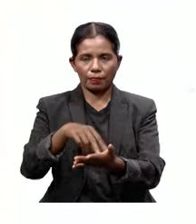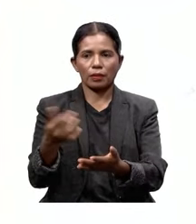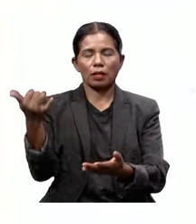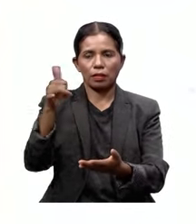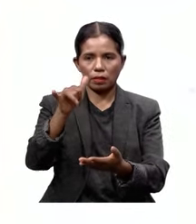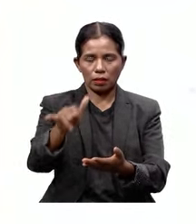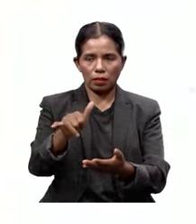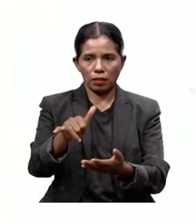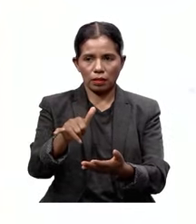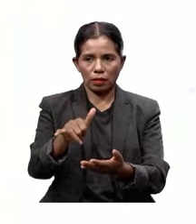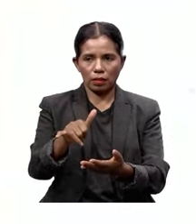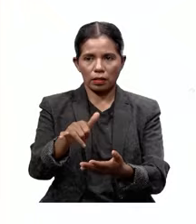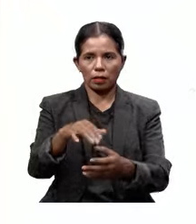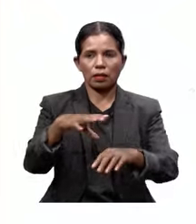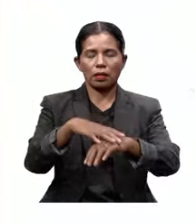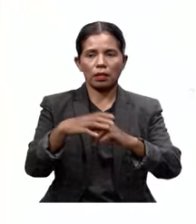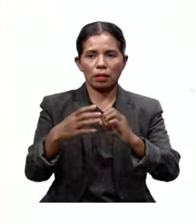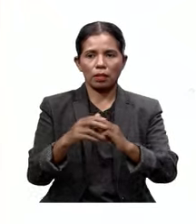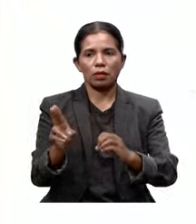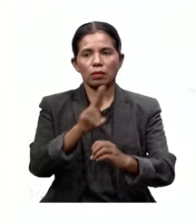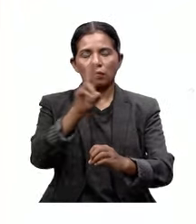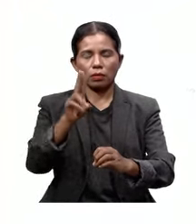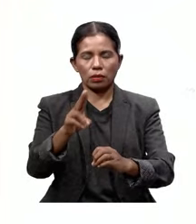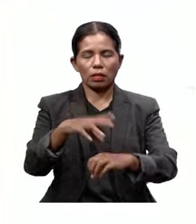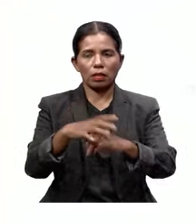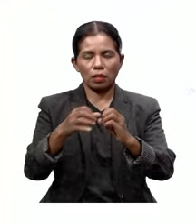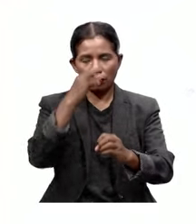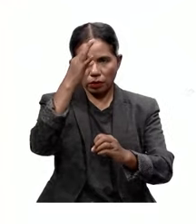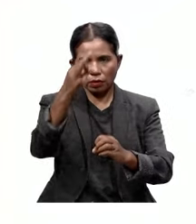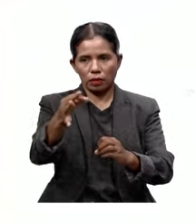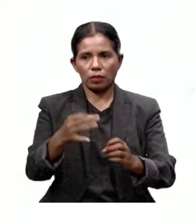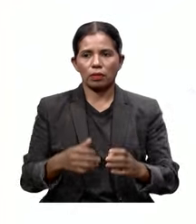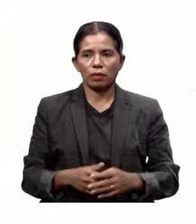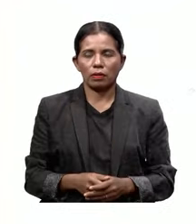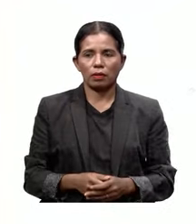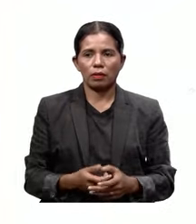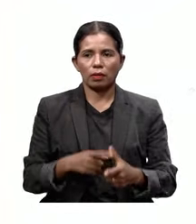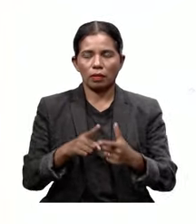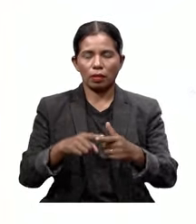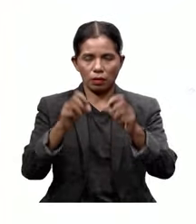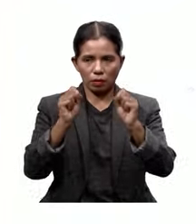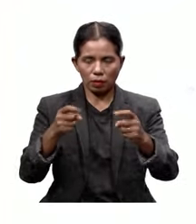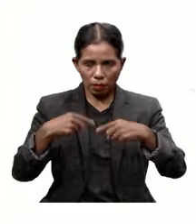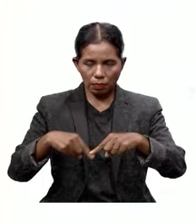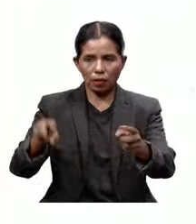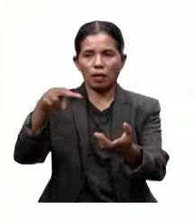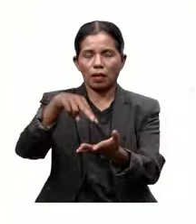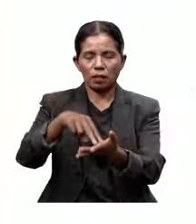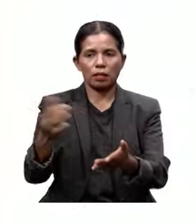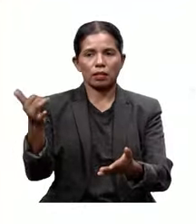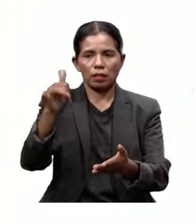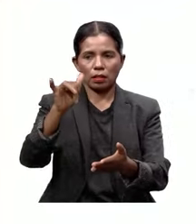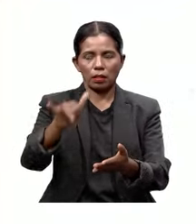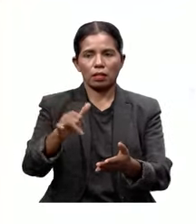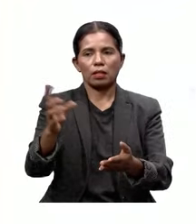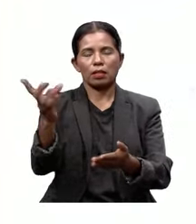nenia mapa usarai futuro husi mapa usarai futuro para tu ba estabelece sira nia